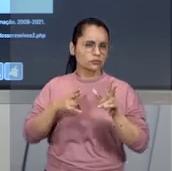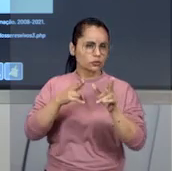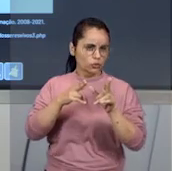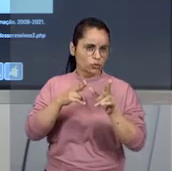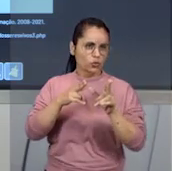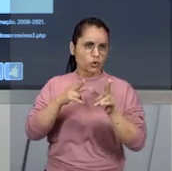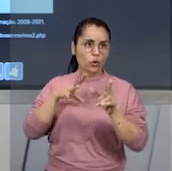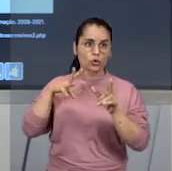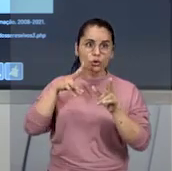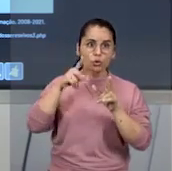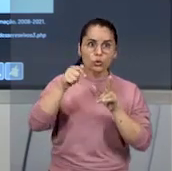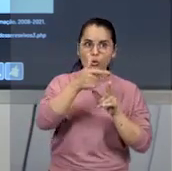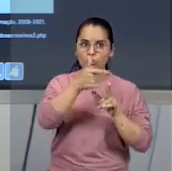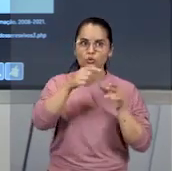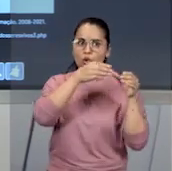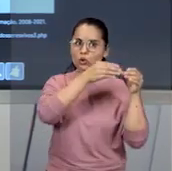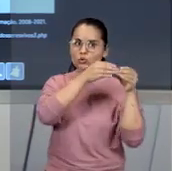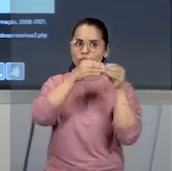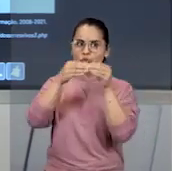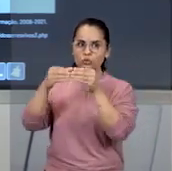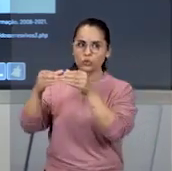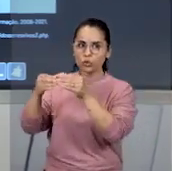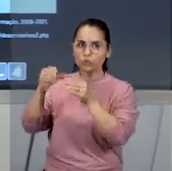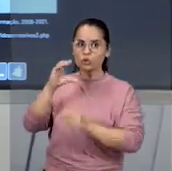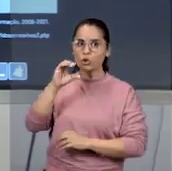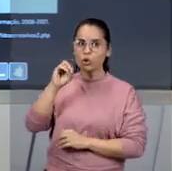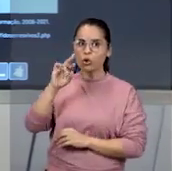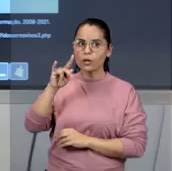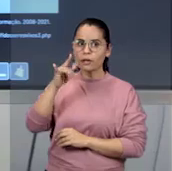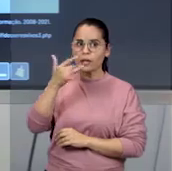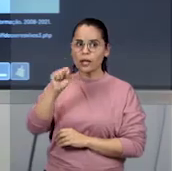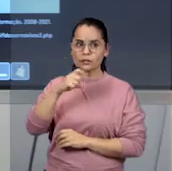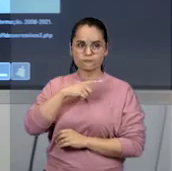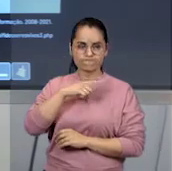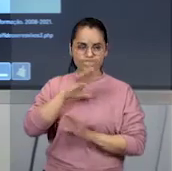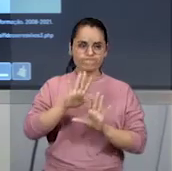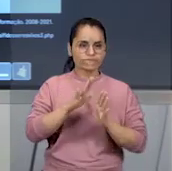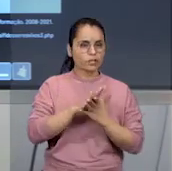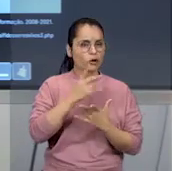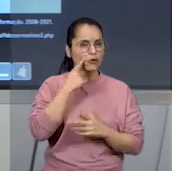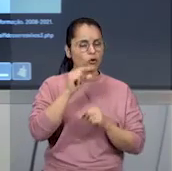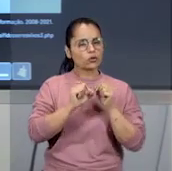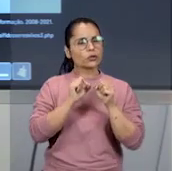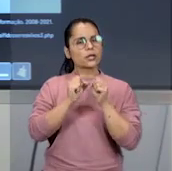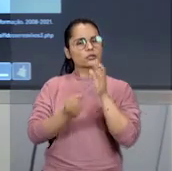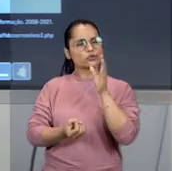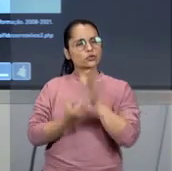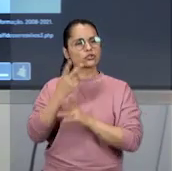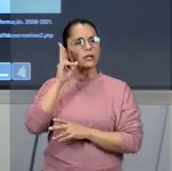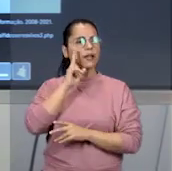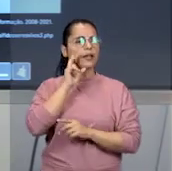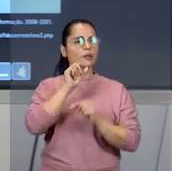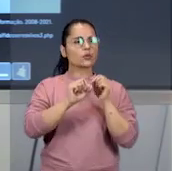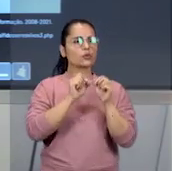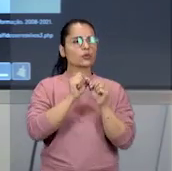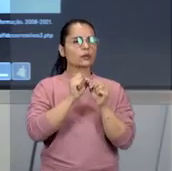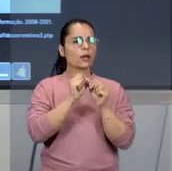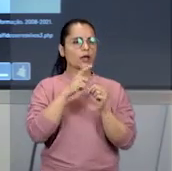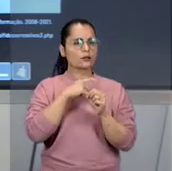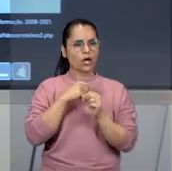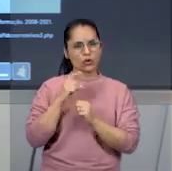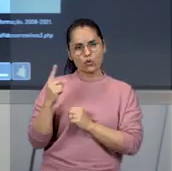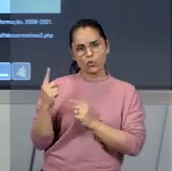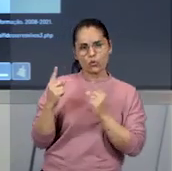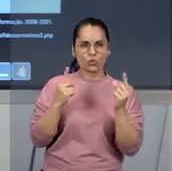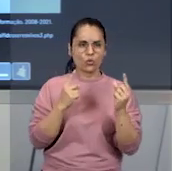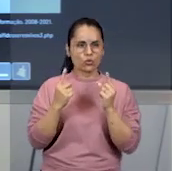que todos esses grupos dos cordados possuem. E aqui, olha, vão surgindo, olha, lembra que entre um ramo e outro